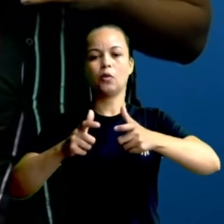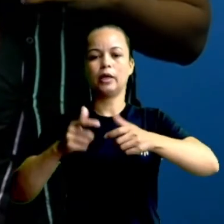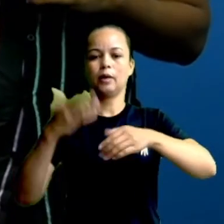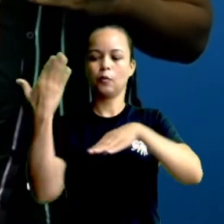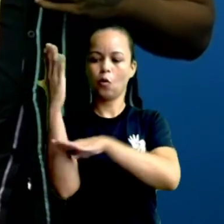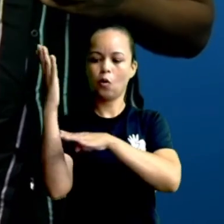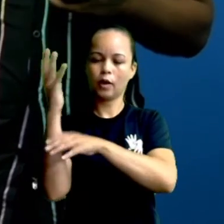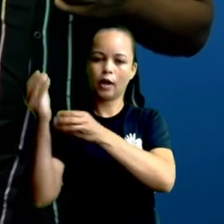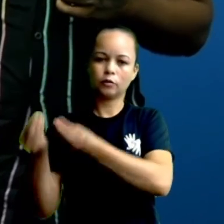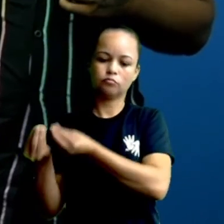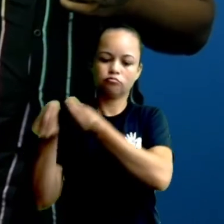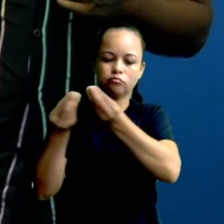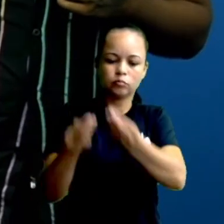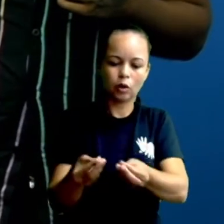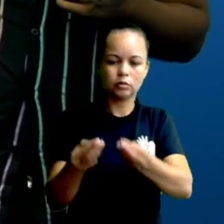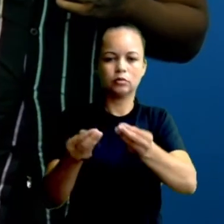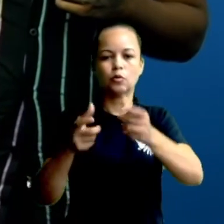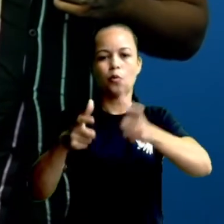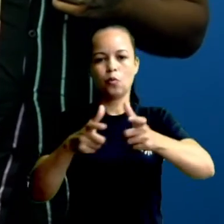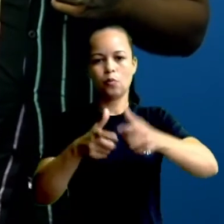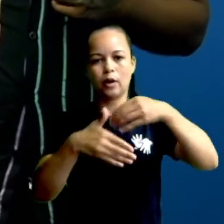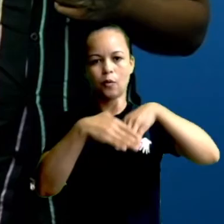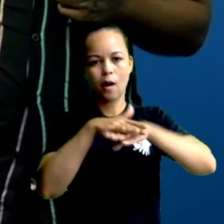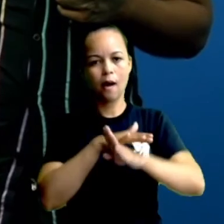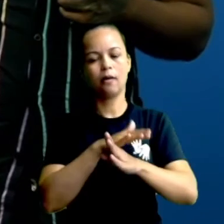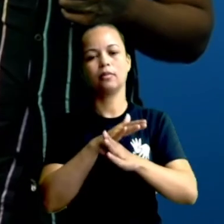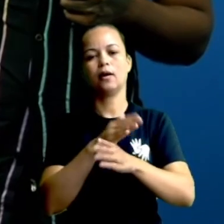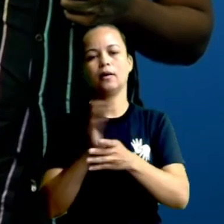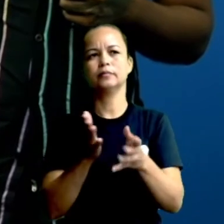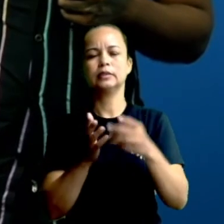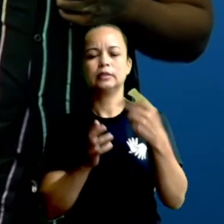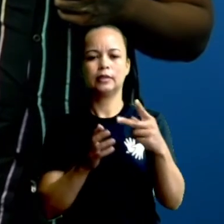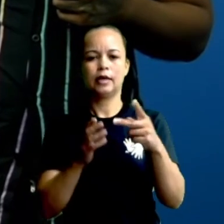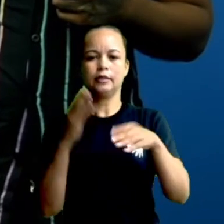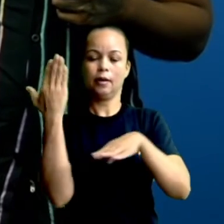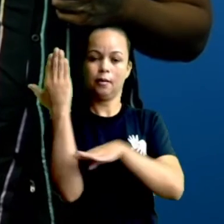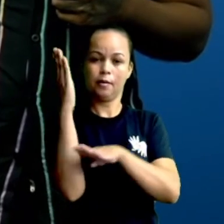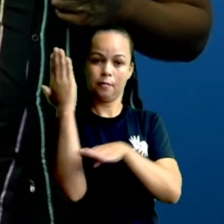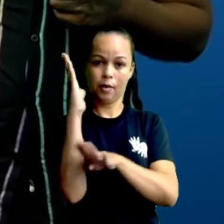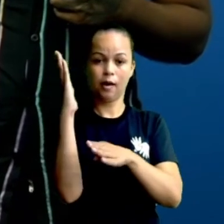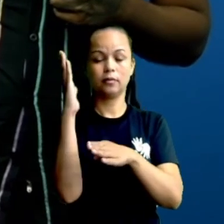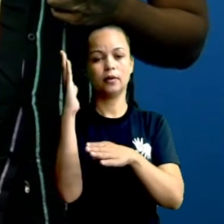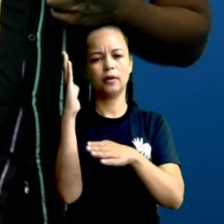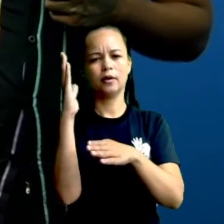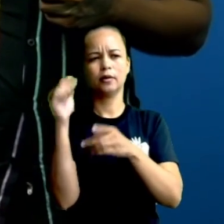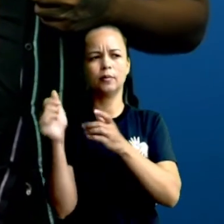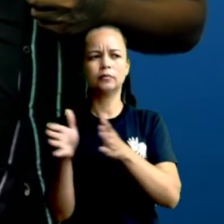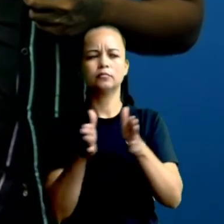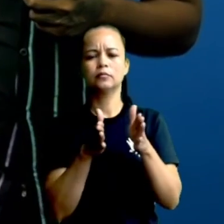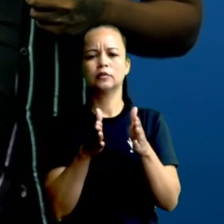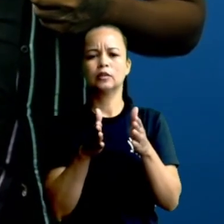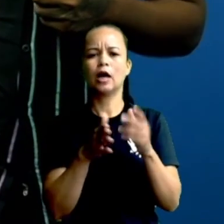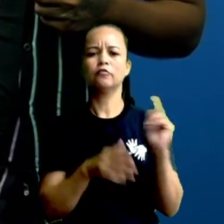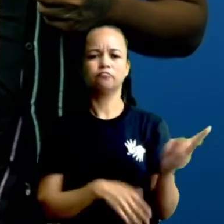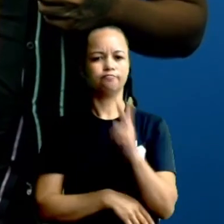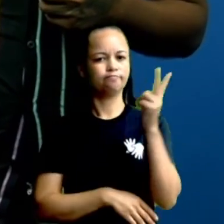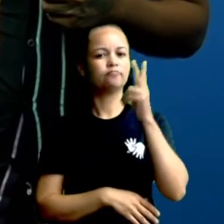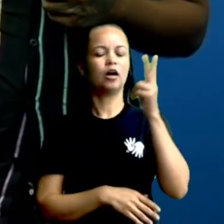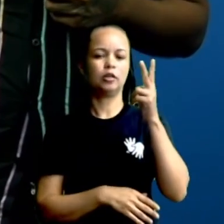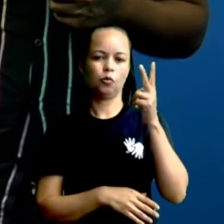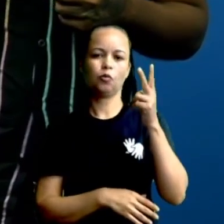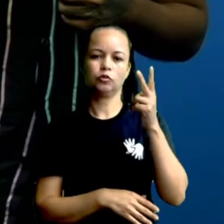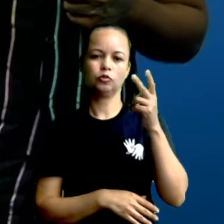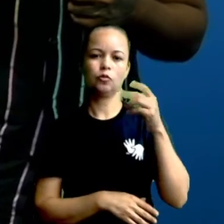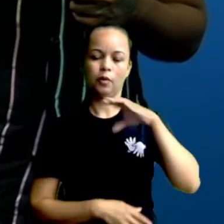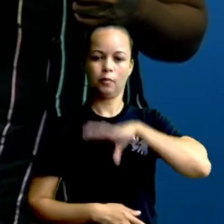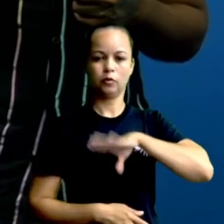né? Então, essa madeira, né, acaba sendo um produto extremamente valioso para Portugal.